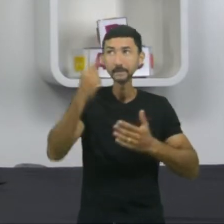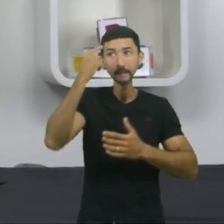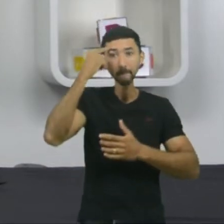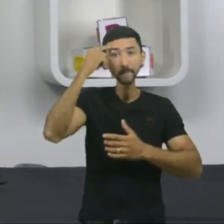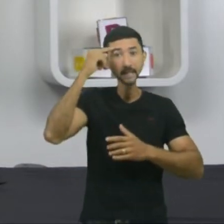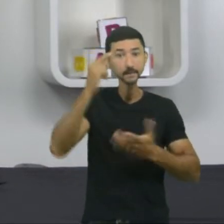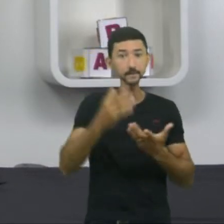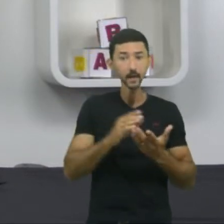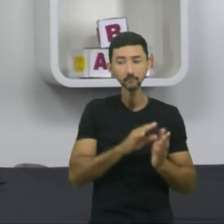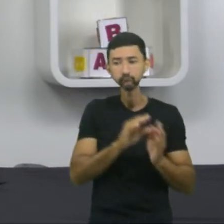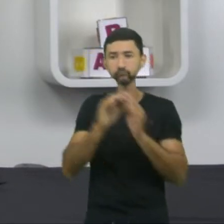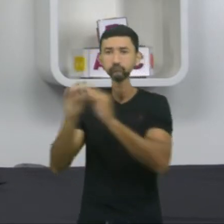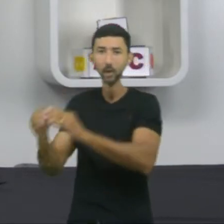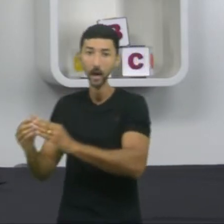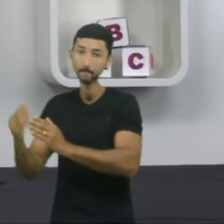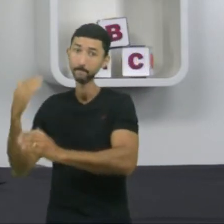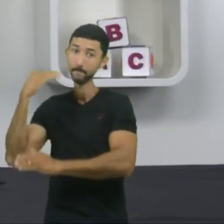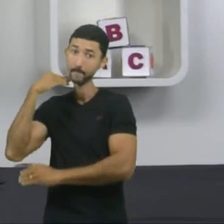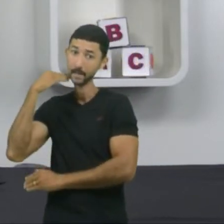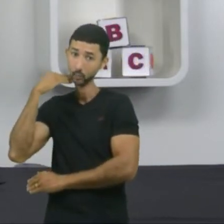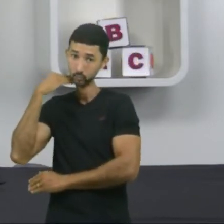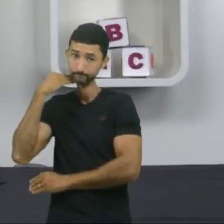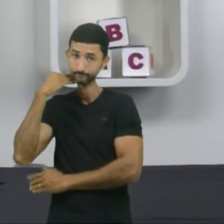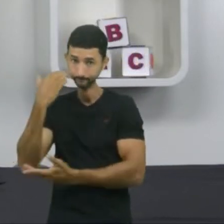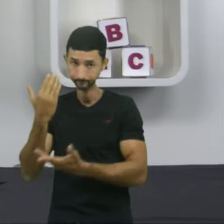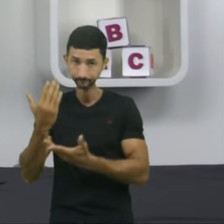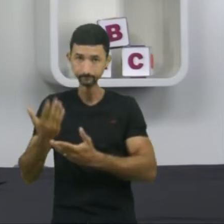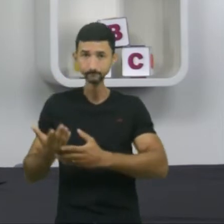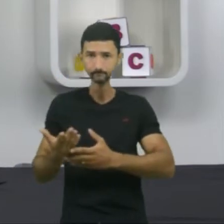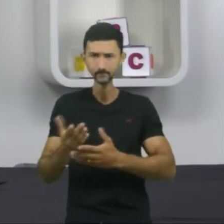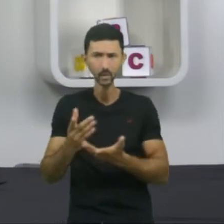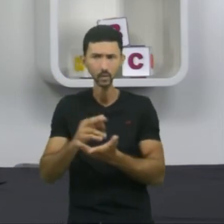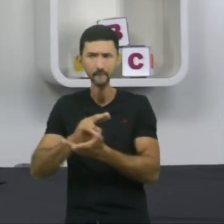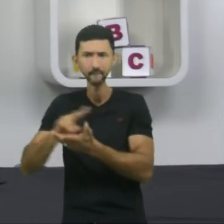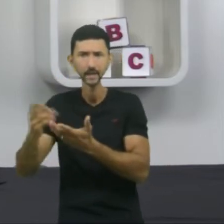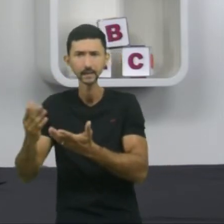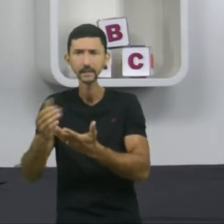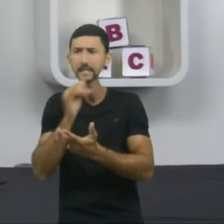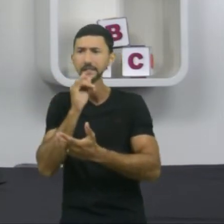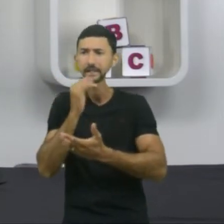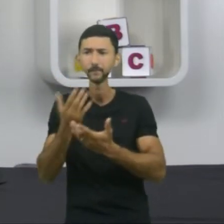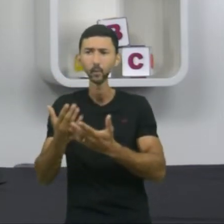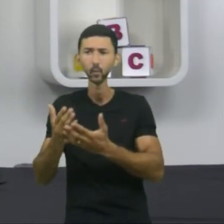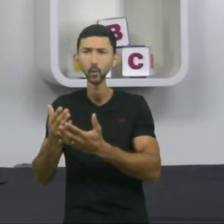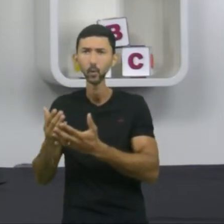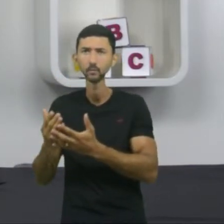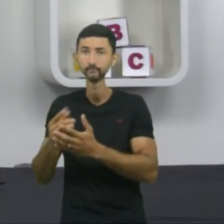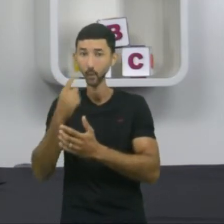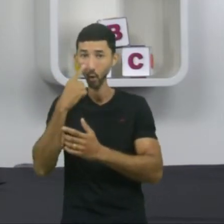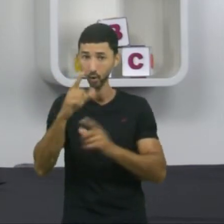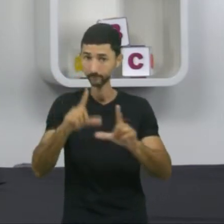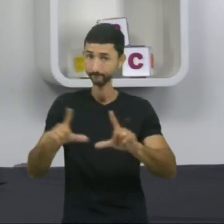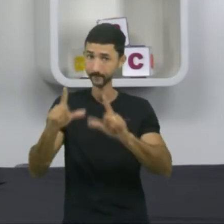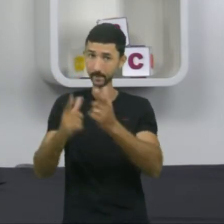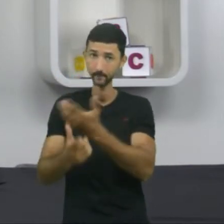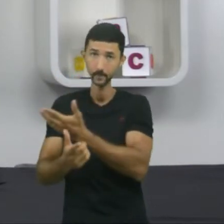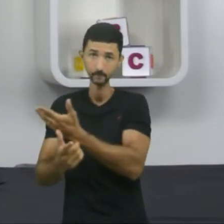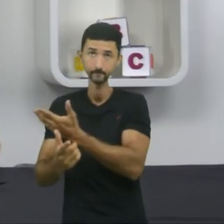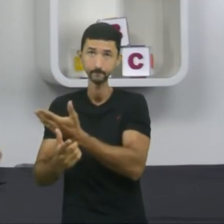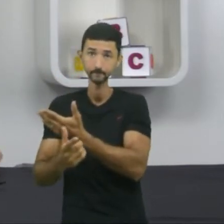destinar esse valor para o banco. Levando em consideração outro aspecto, o aspecto que está aqui na tela, que se